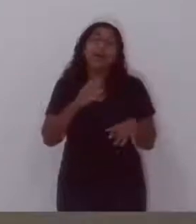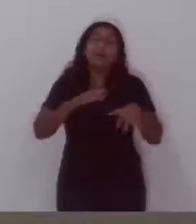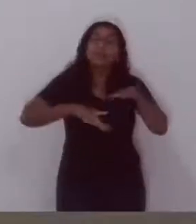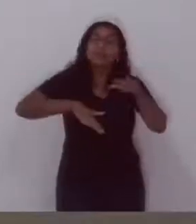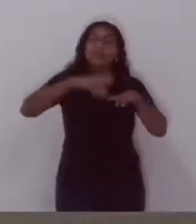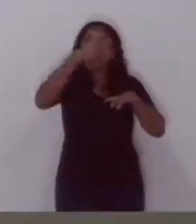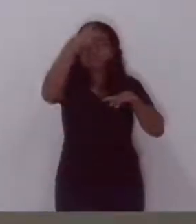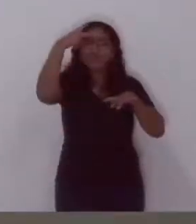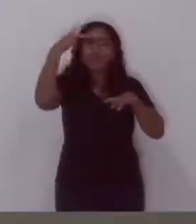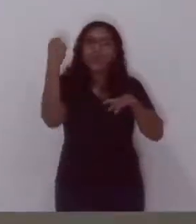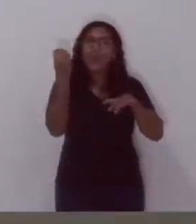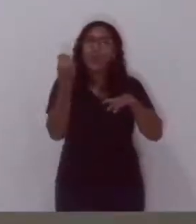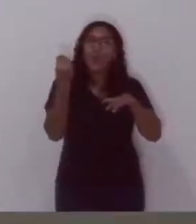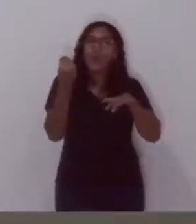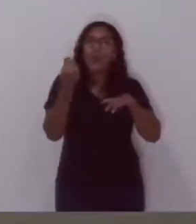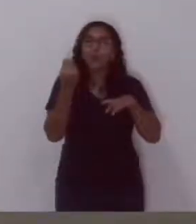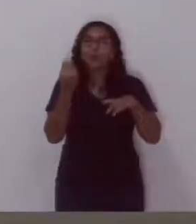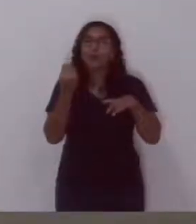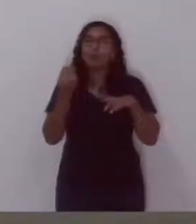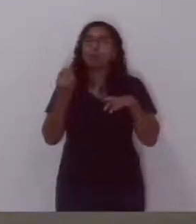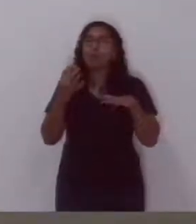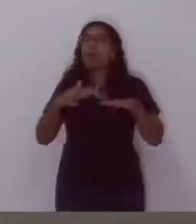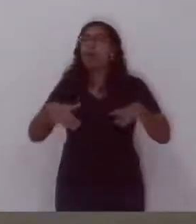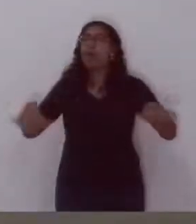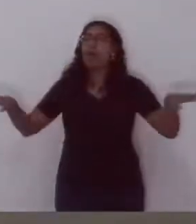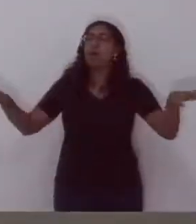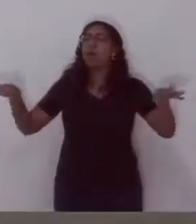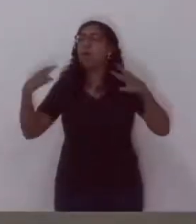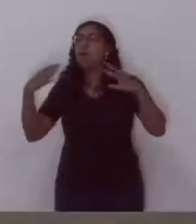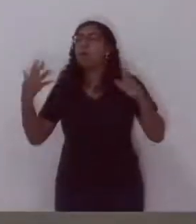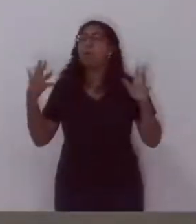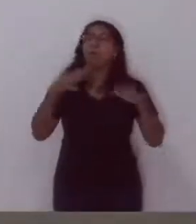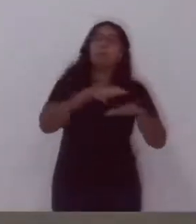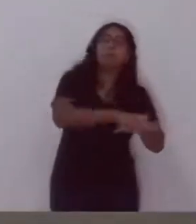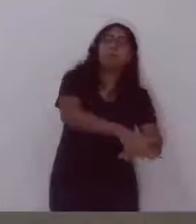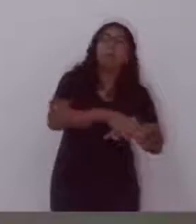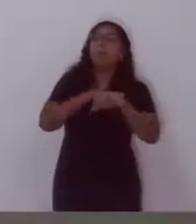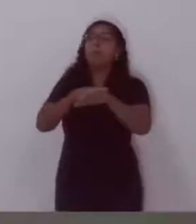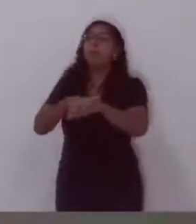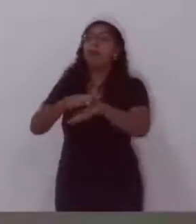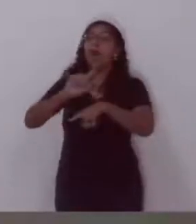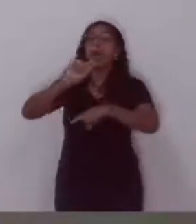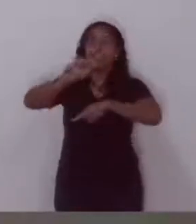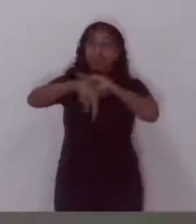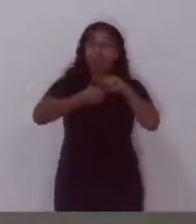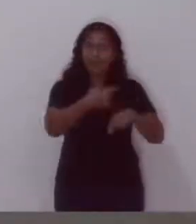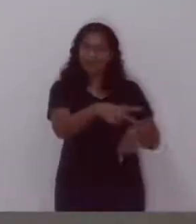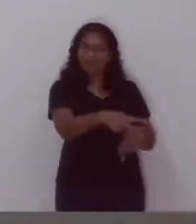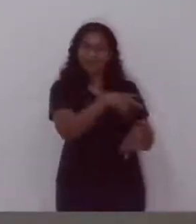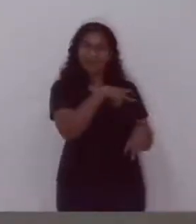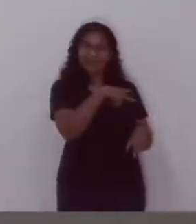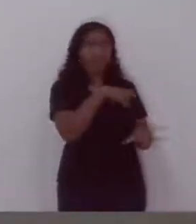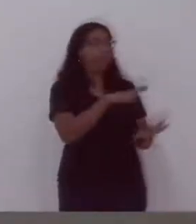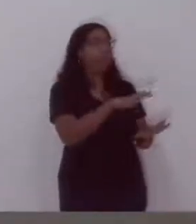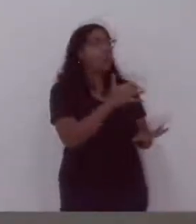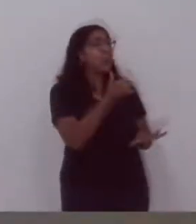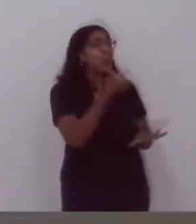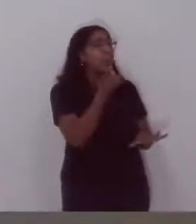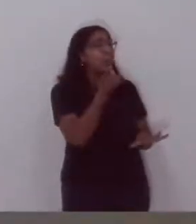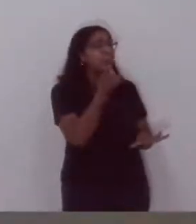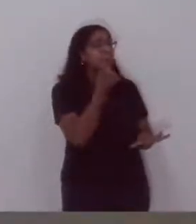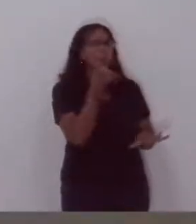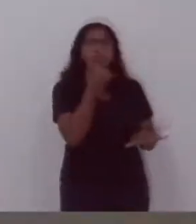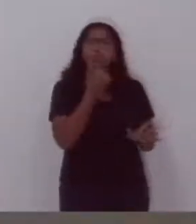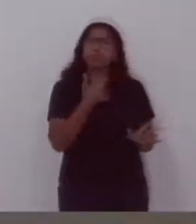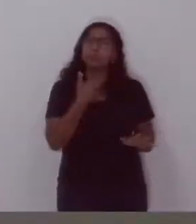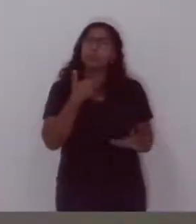em público e pede desculpa no particular. Nós teríamos que inverter essa conduta, né? Contra